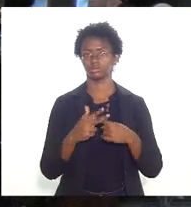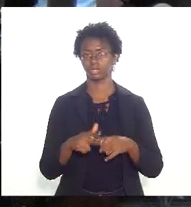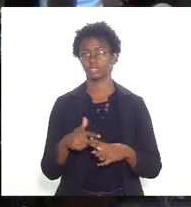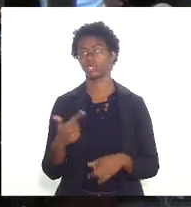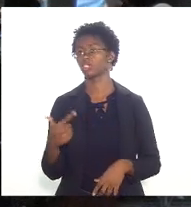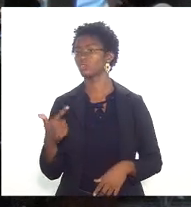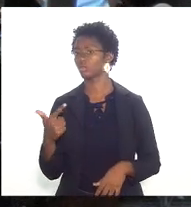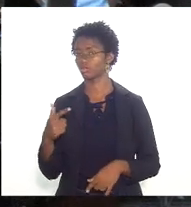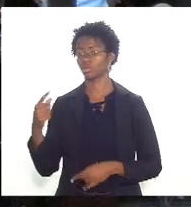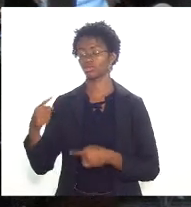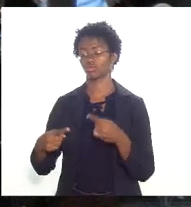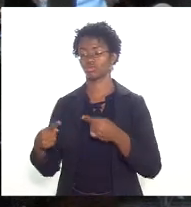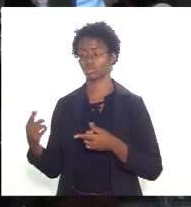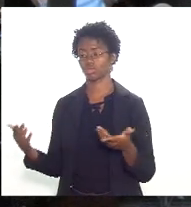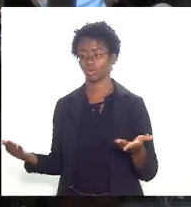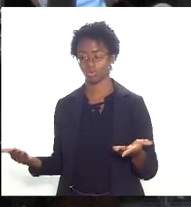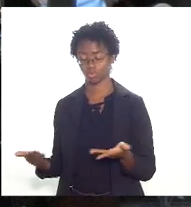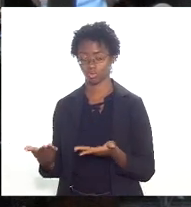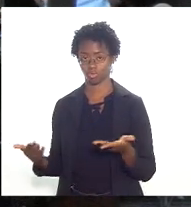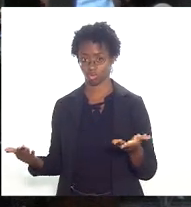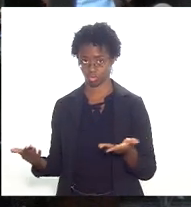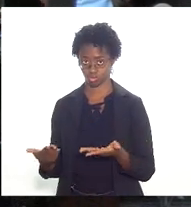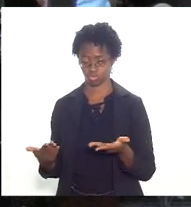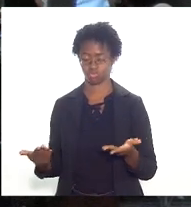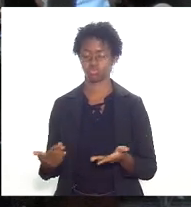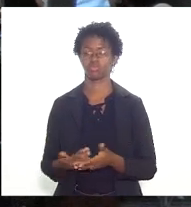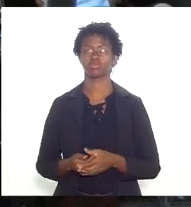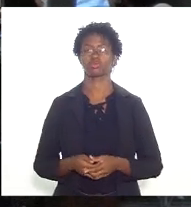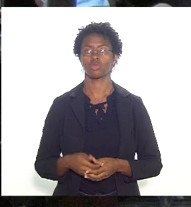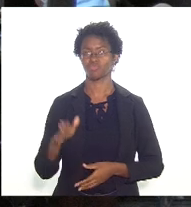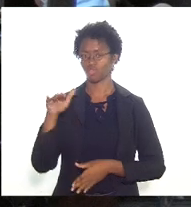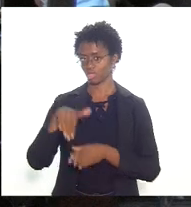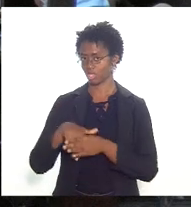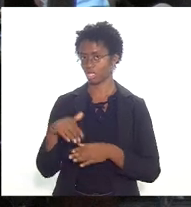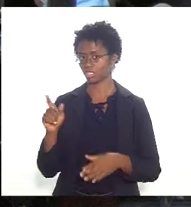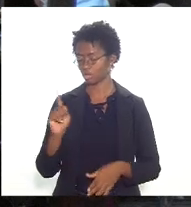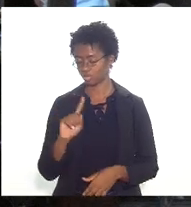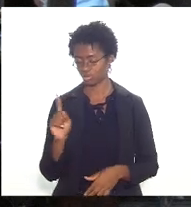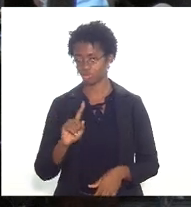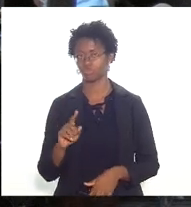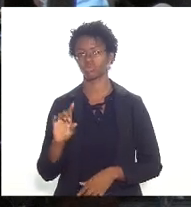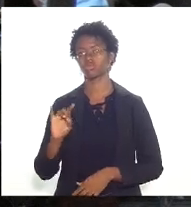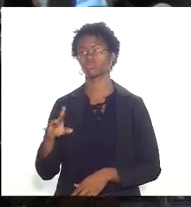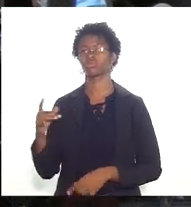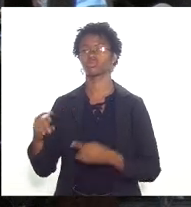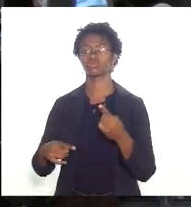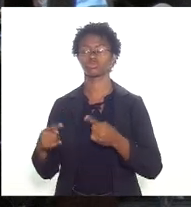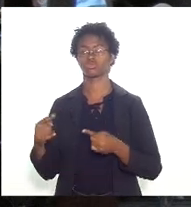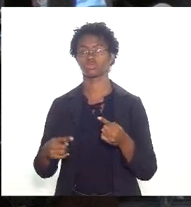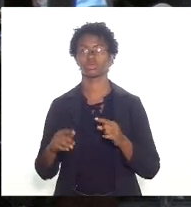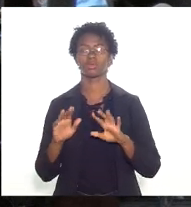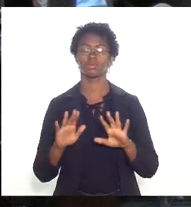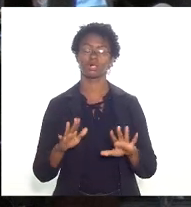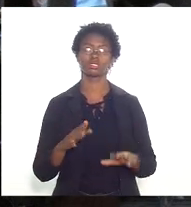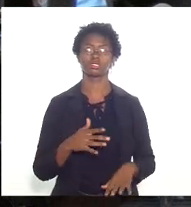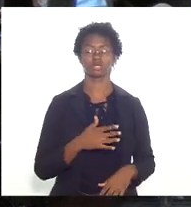pauta e na semana há entre o dia